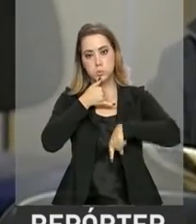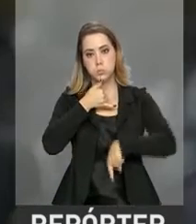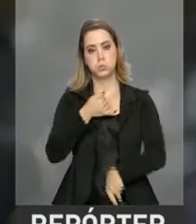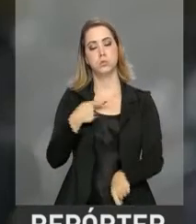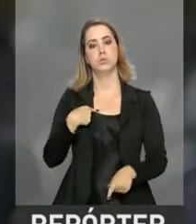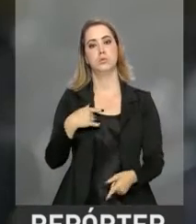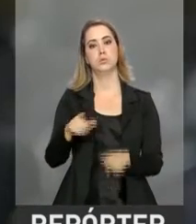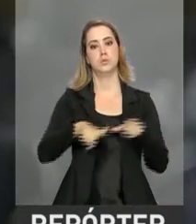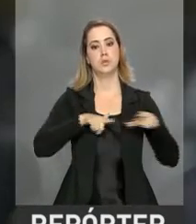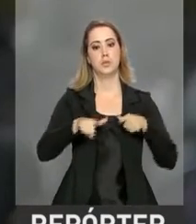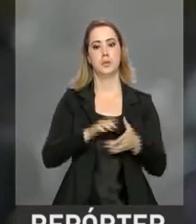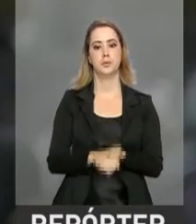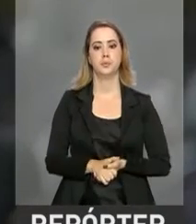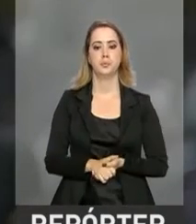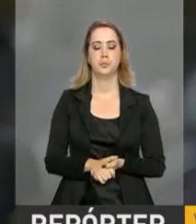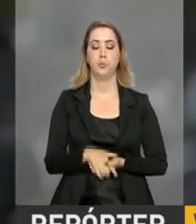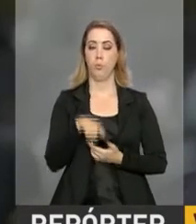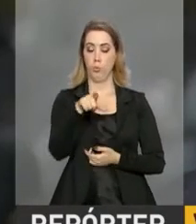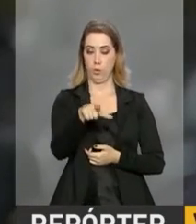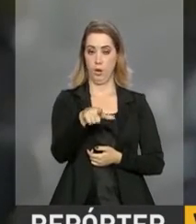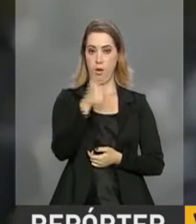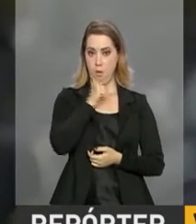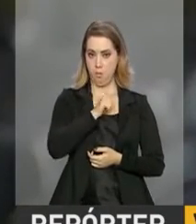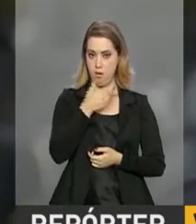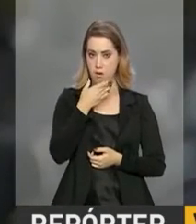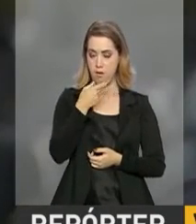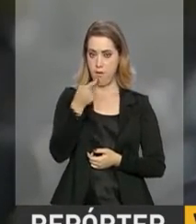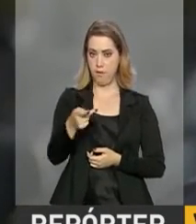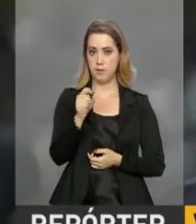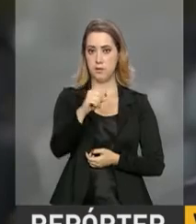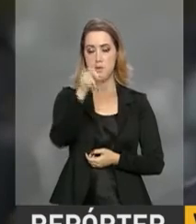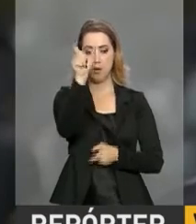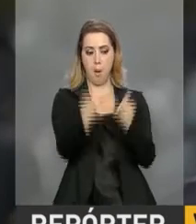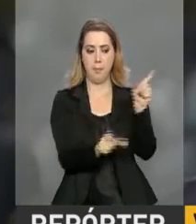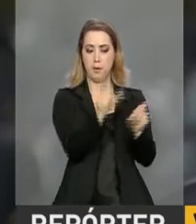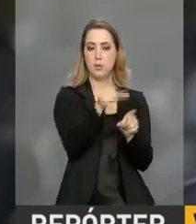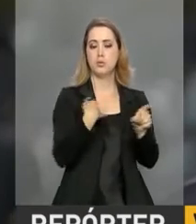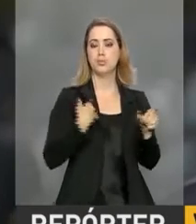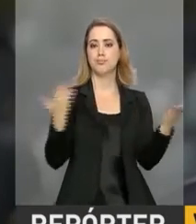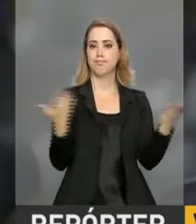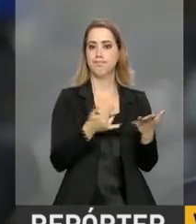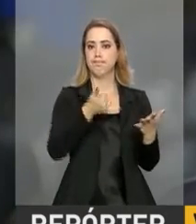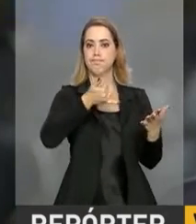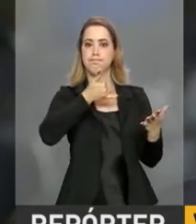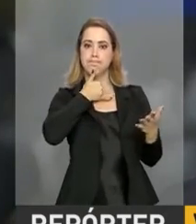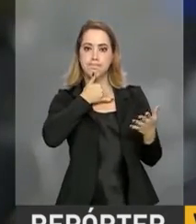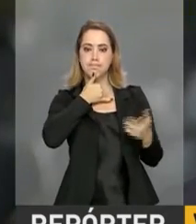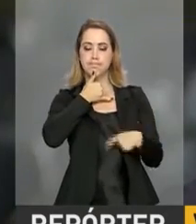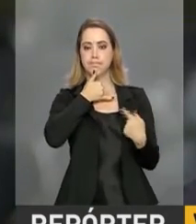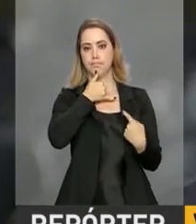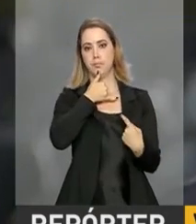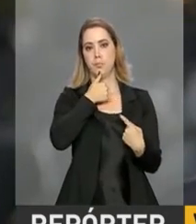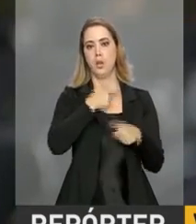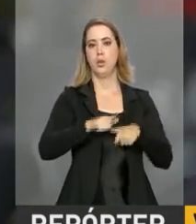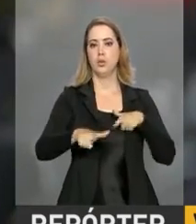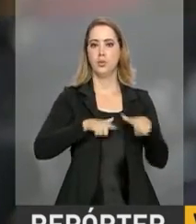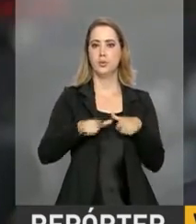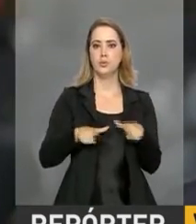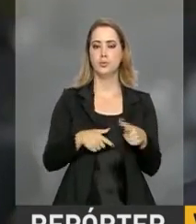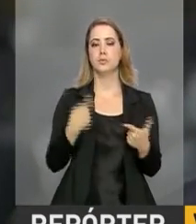hoje. A pessoa fica depressiva e no trabalho isso vai interferir, né, trazendo transtornos nas suas